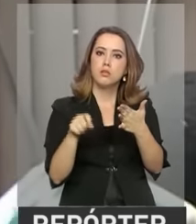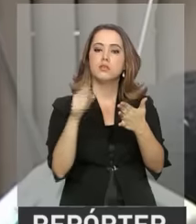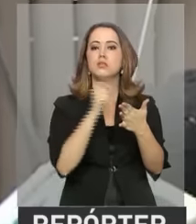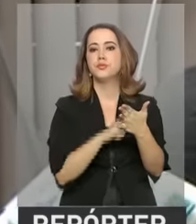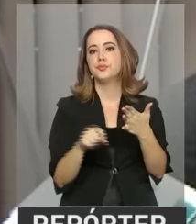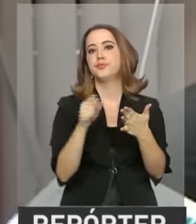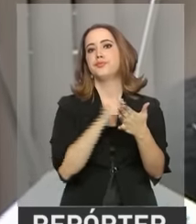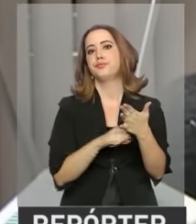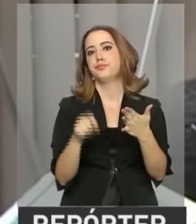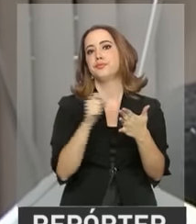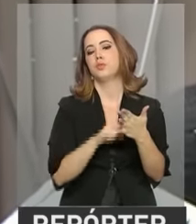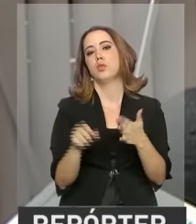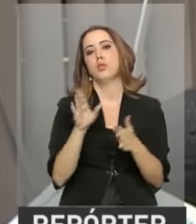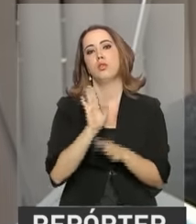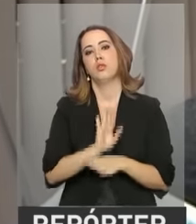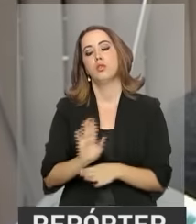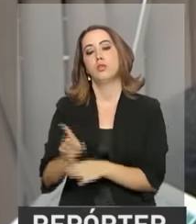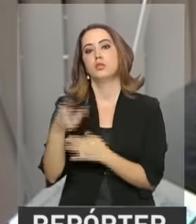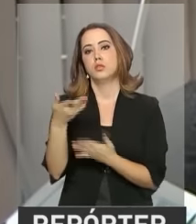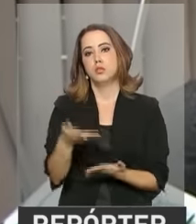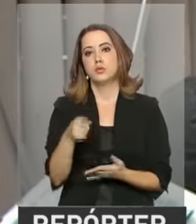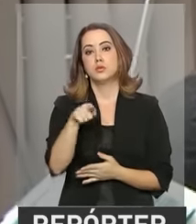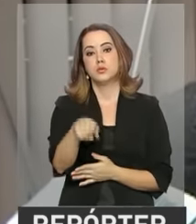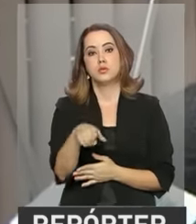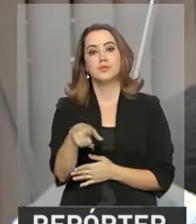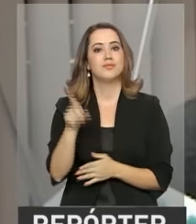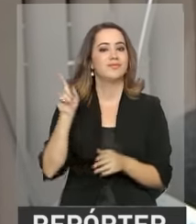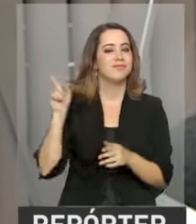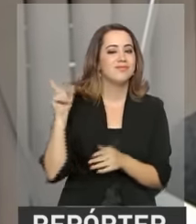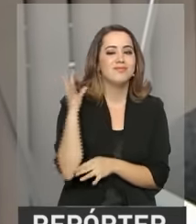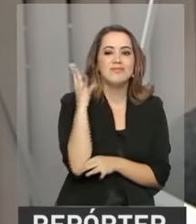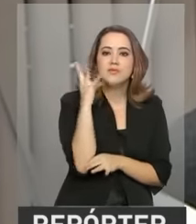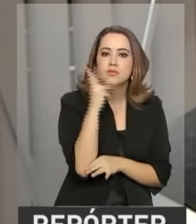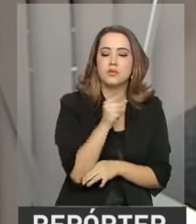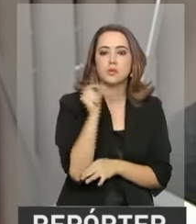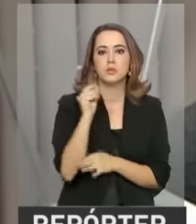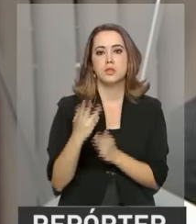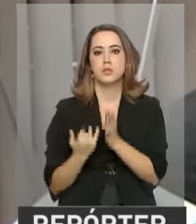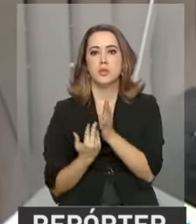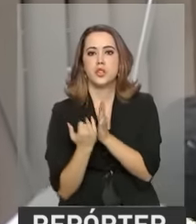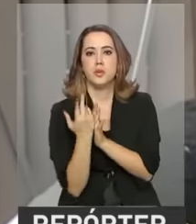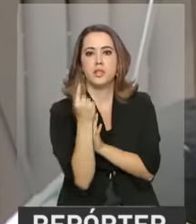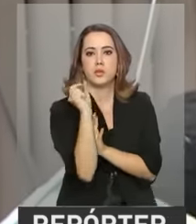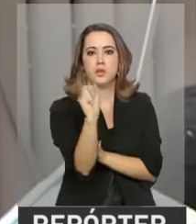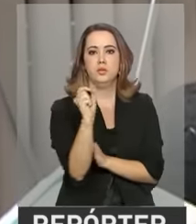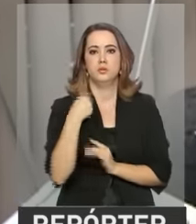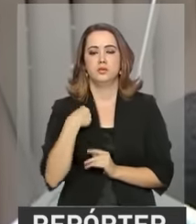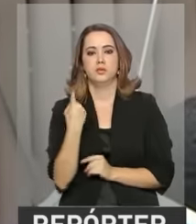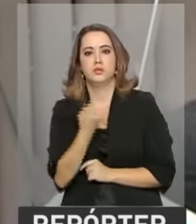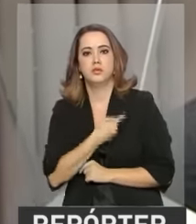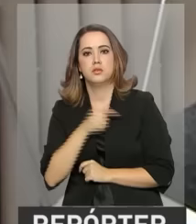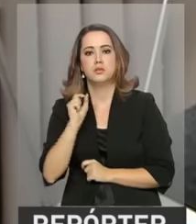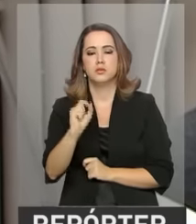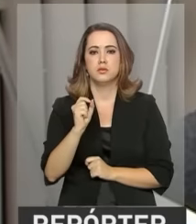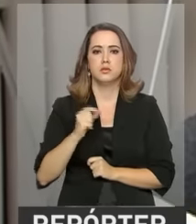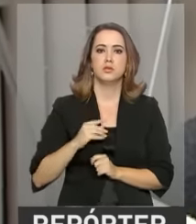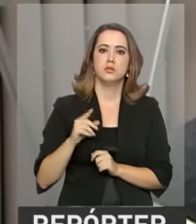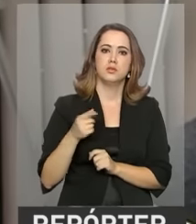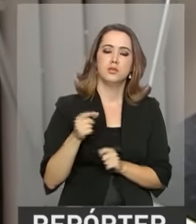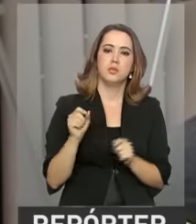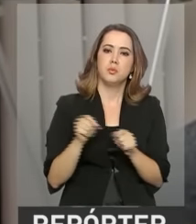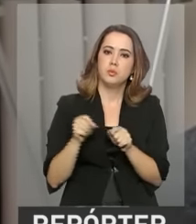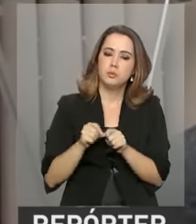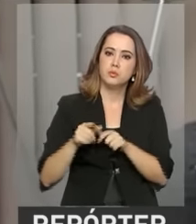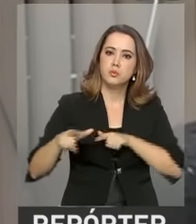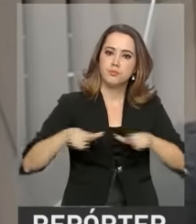acessórias, para atender burocracias acessórias. Isso eleva demasiadamente o custo do Brasil, tira a competitividade e acaba gerando